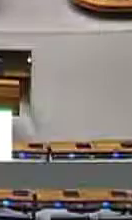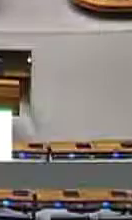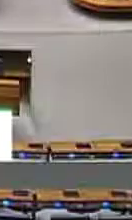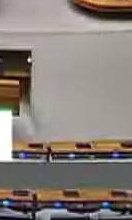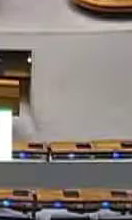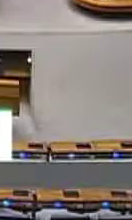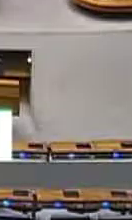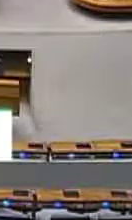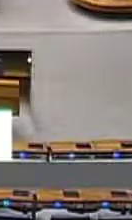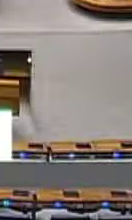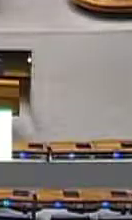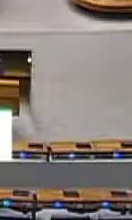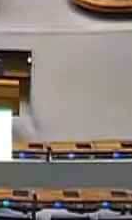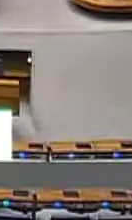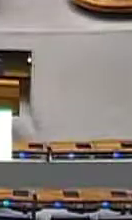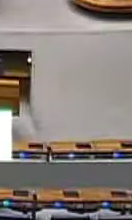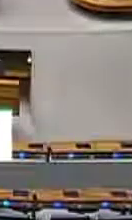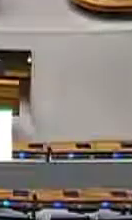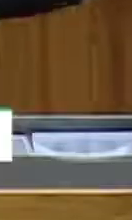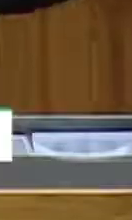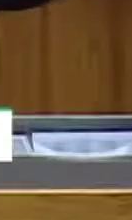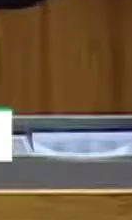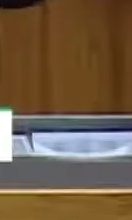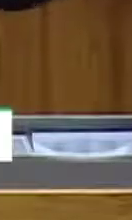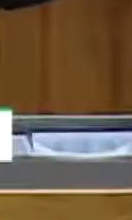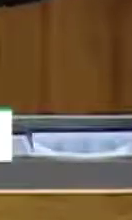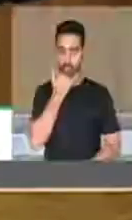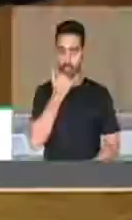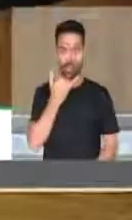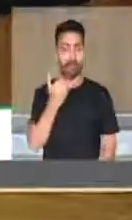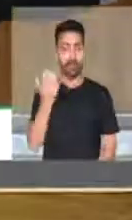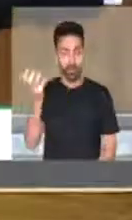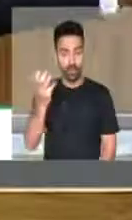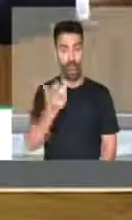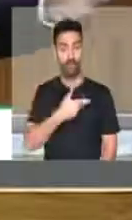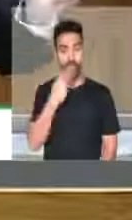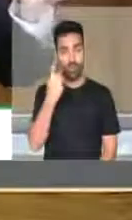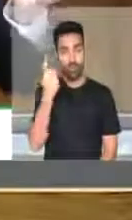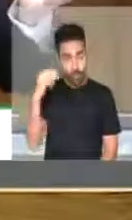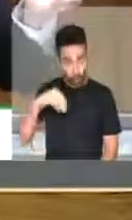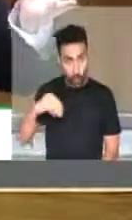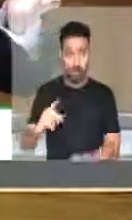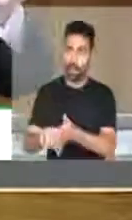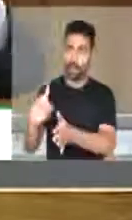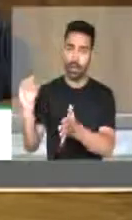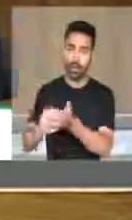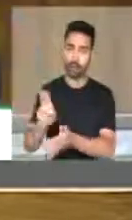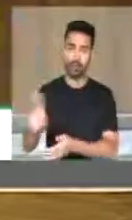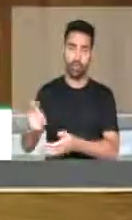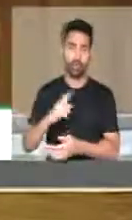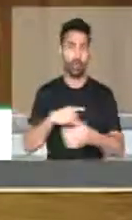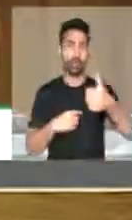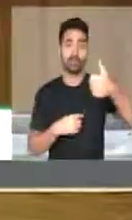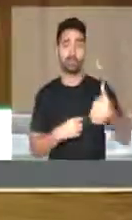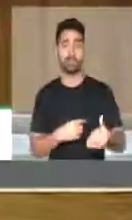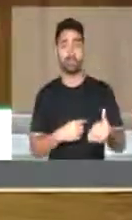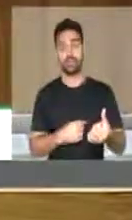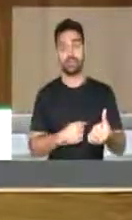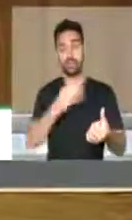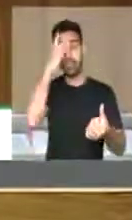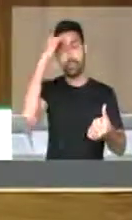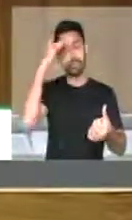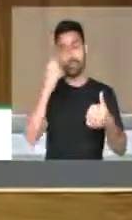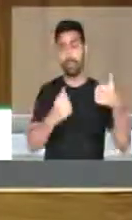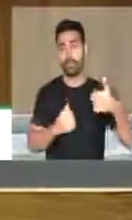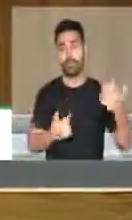Tá, um minuto tem que se inscrever. Tá, eu vou escrever a Vossa Excelência aqui. Todo mundo que quiser falar um minuto tem que escrever. Porque tem 16 na frente falando um minuto.